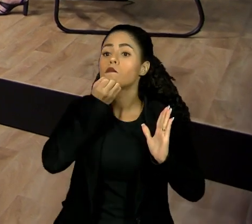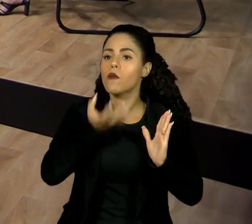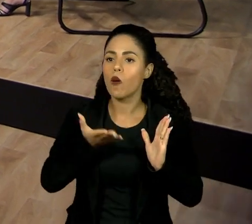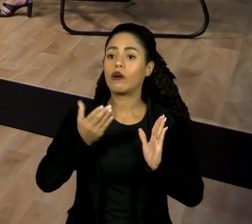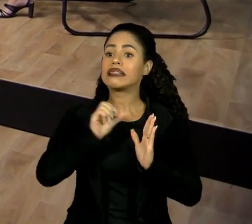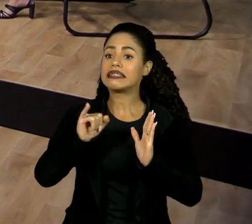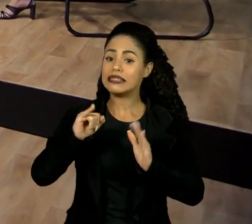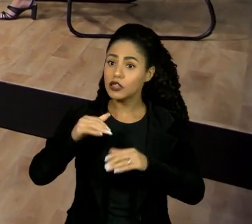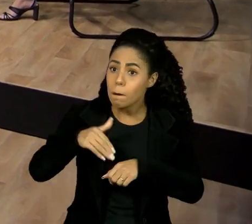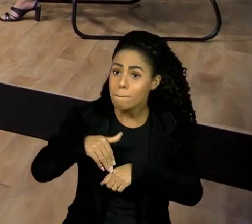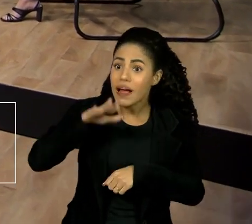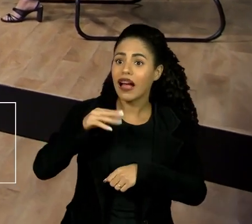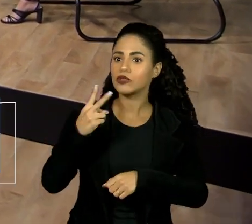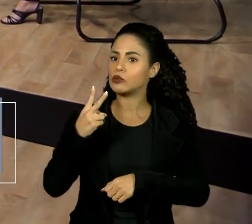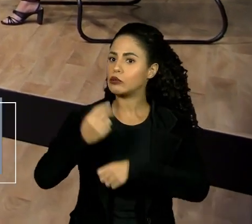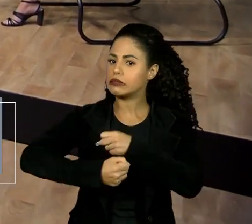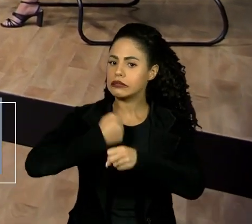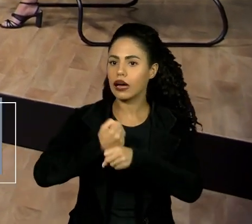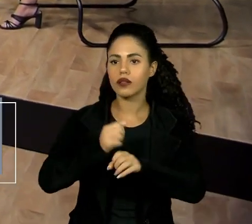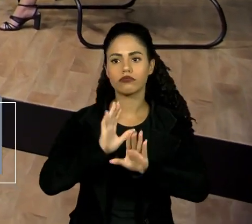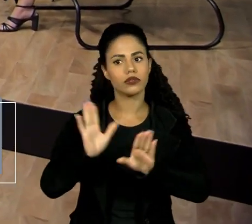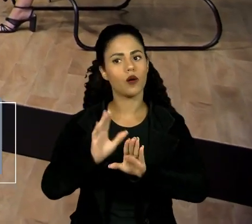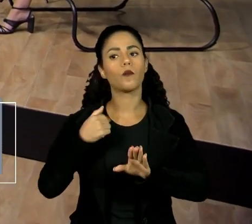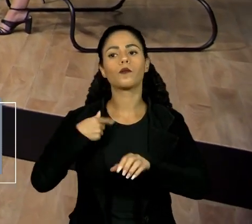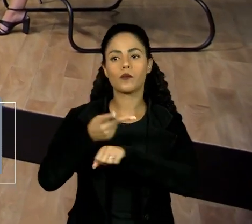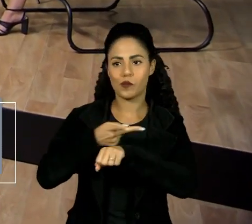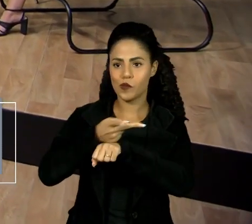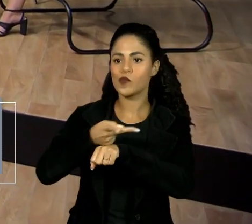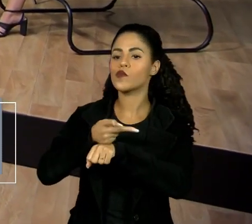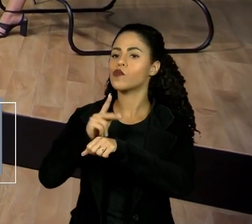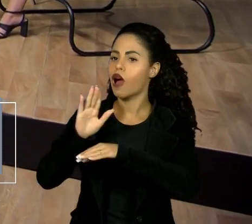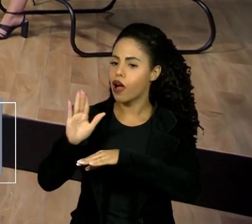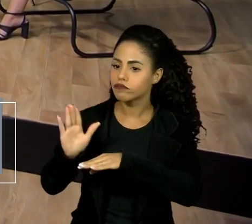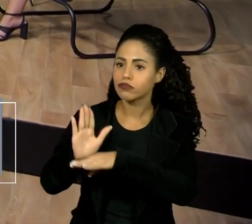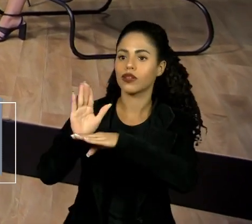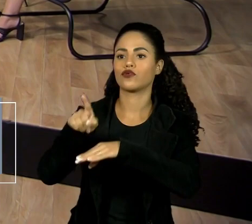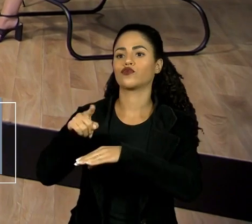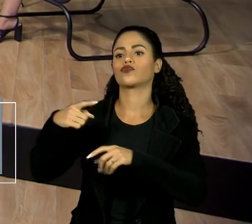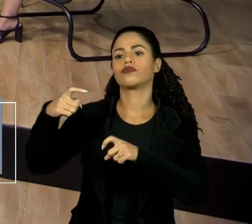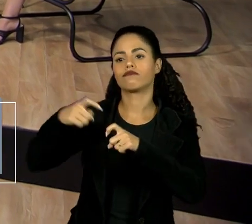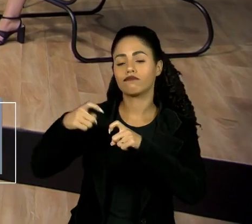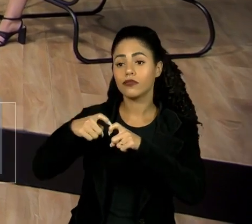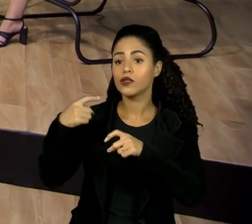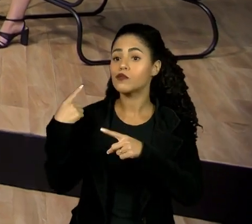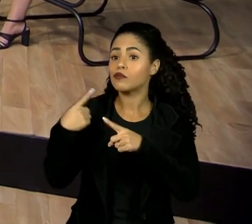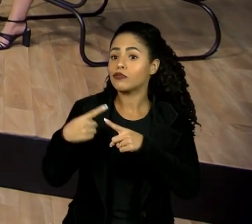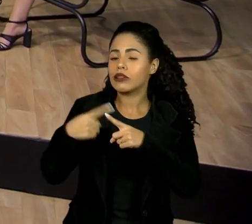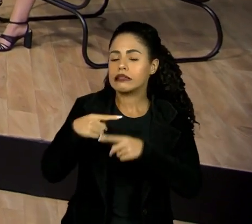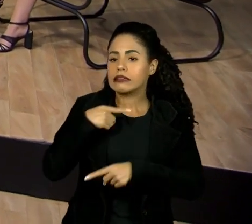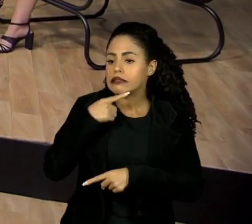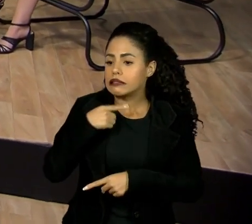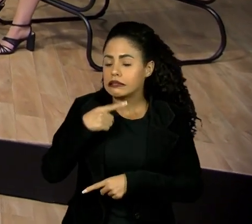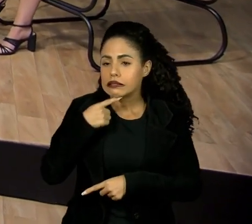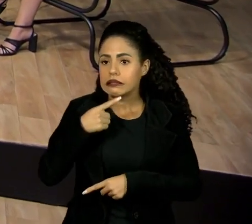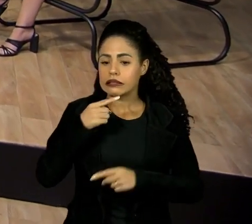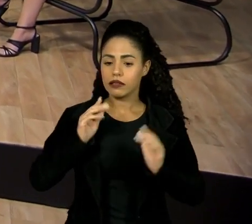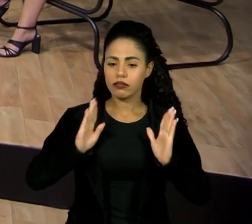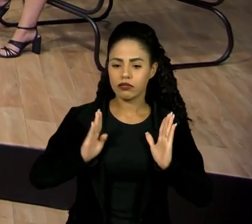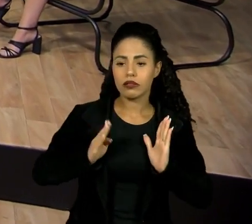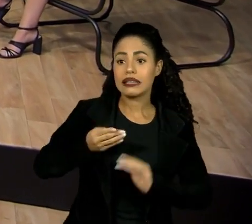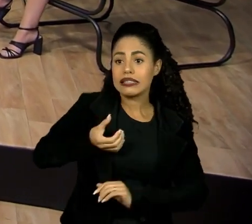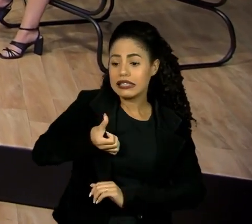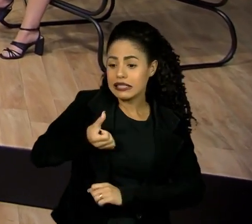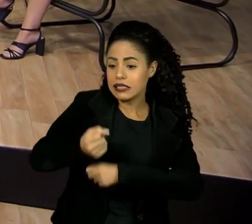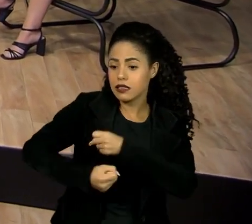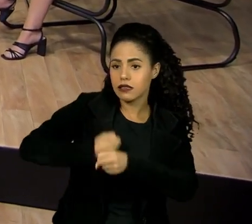de um ano, procurar ajuda médica. Mas para mulheres acima de 35 anos, nós recomendamos que, se não conseguir engravidar em um período de 6